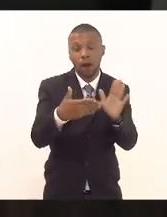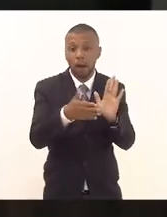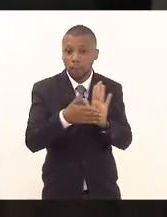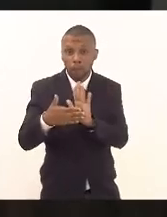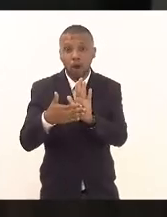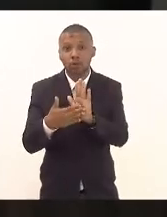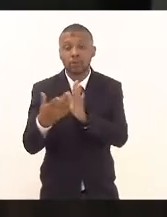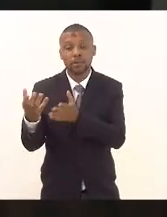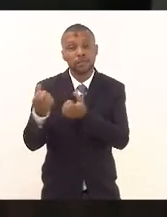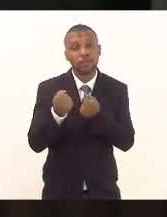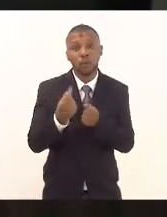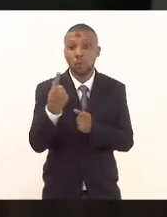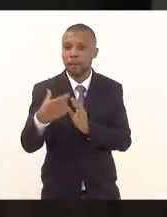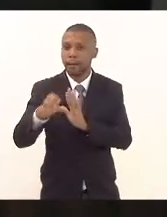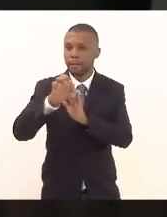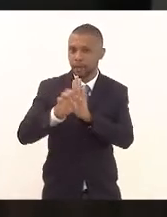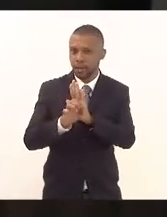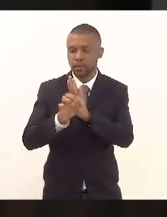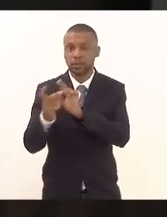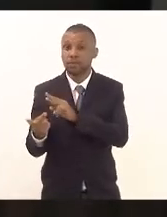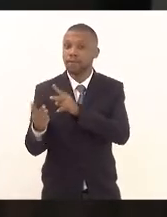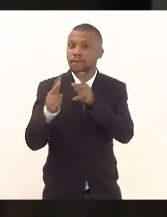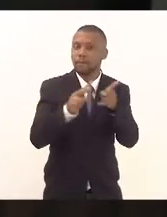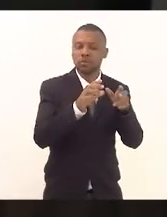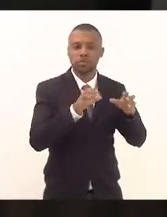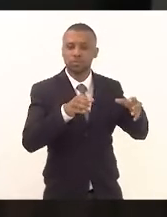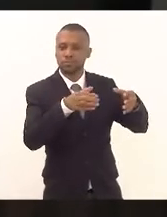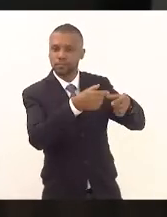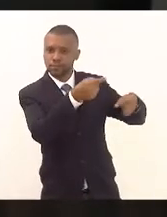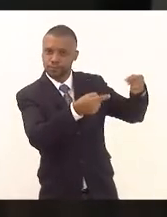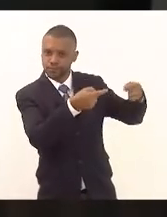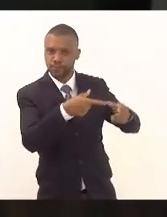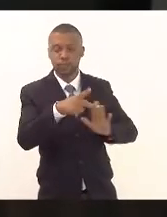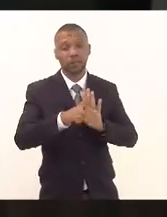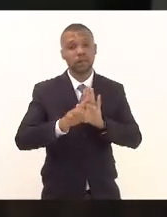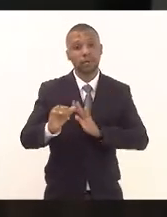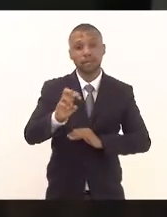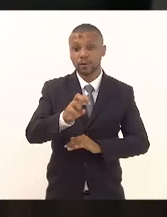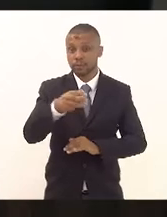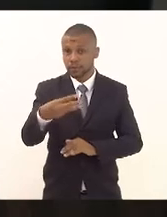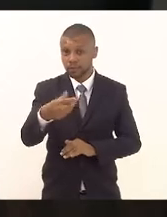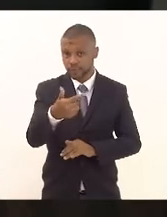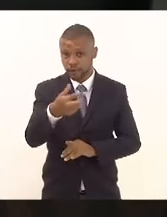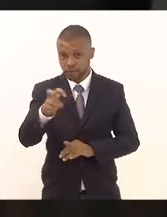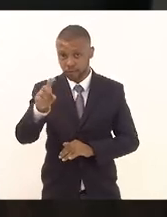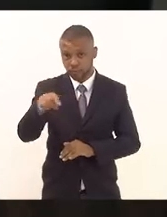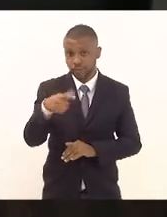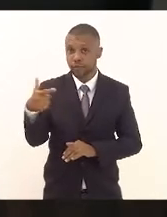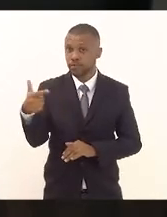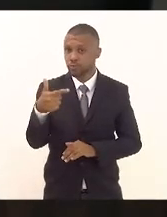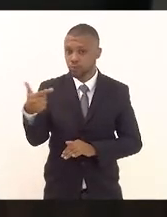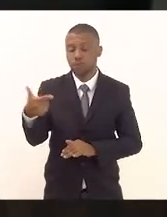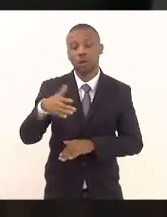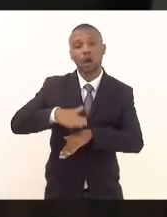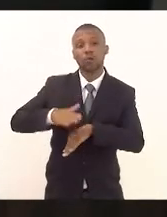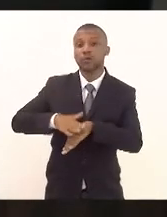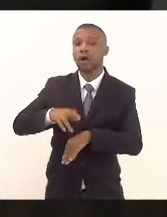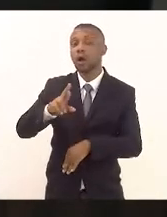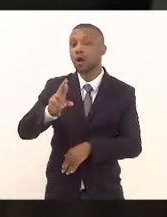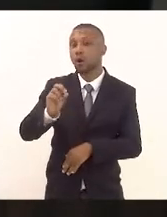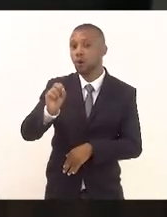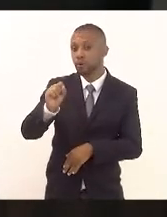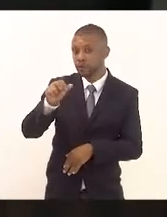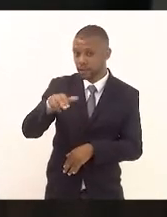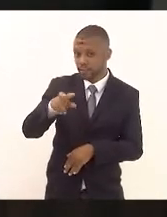recebeu uma emenda, retorna às comissões. Projeto de lei 5325, de 22, de autoria do deputado Rosenberg Reis, dispõe